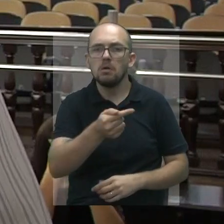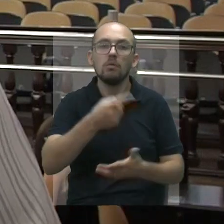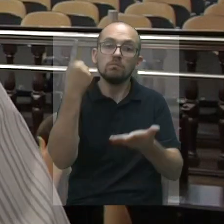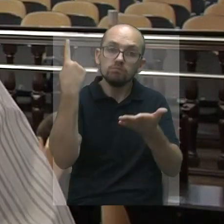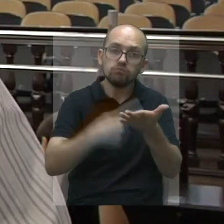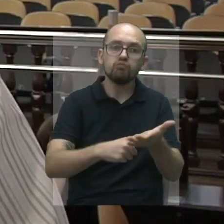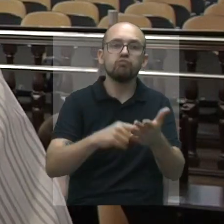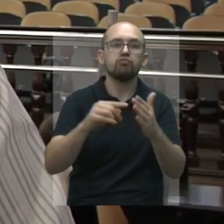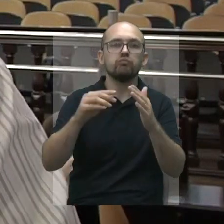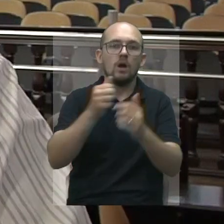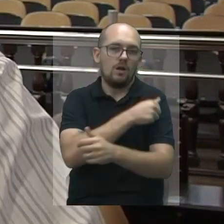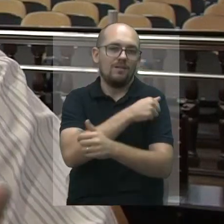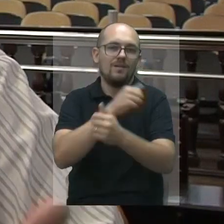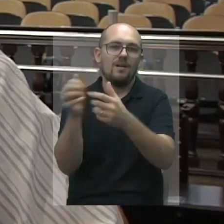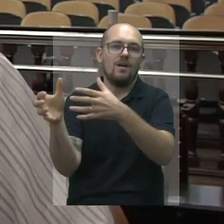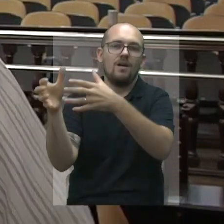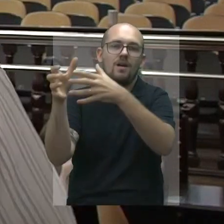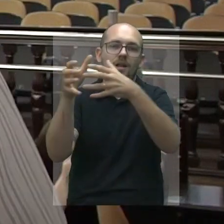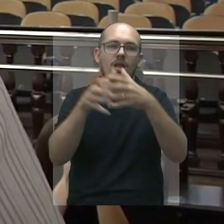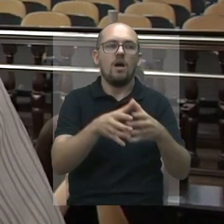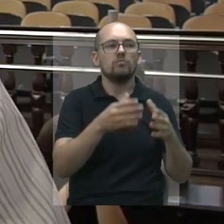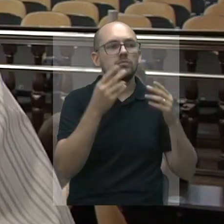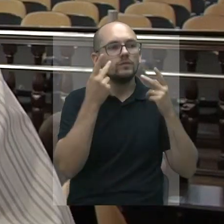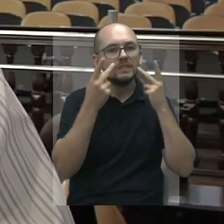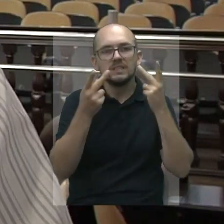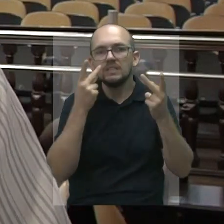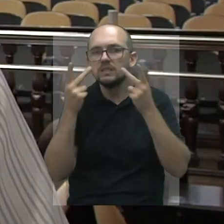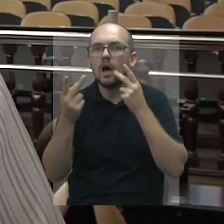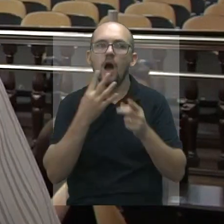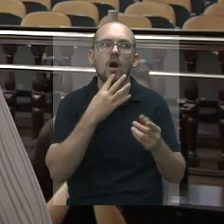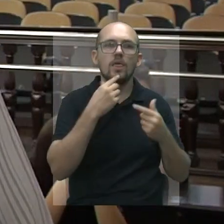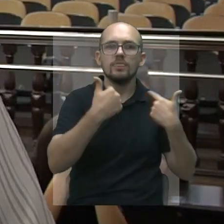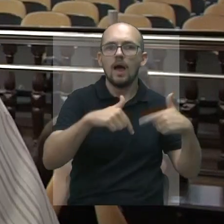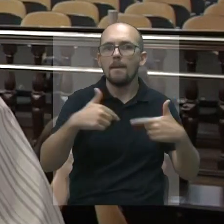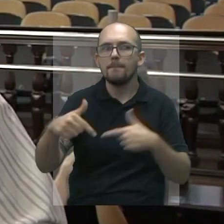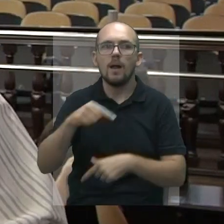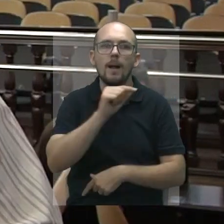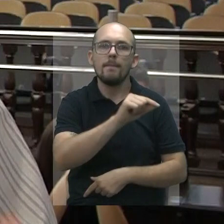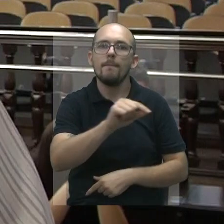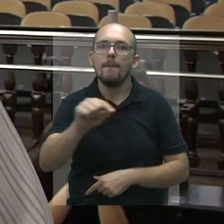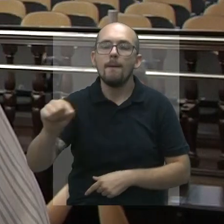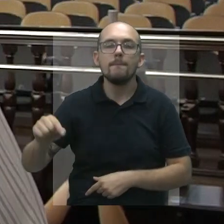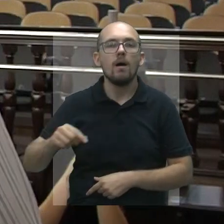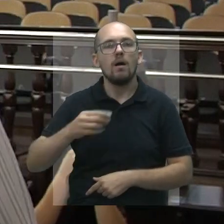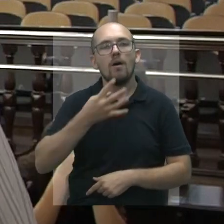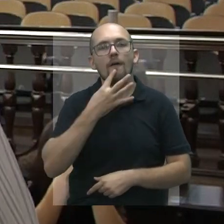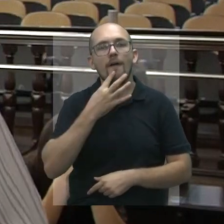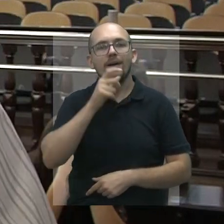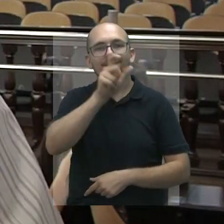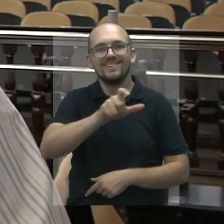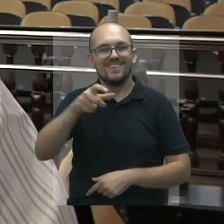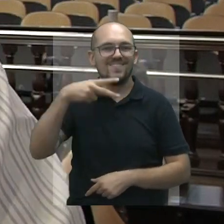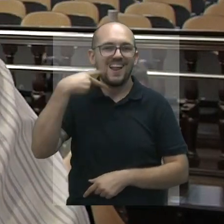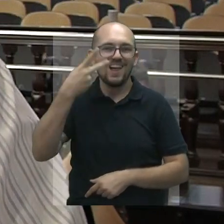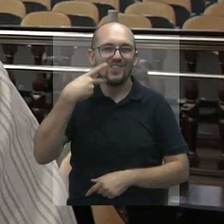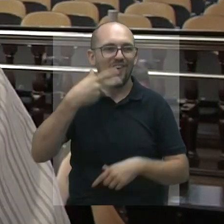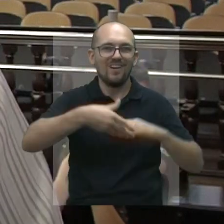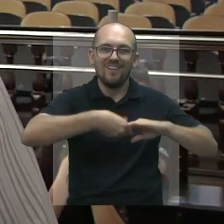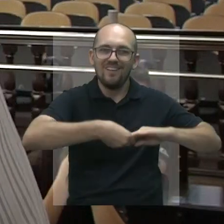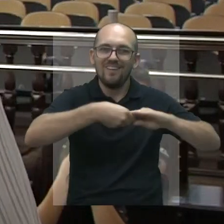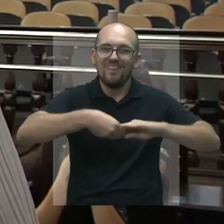venham e conheçam as dependências da Câmara, conheçam o trabalho dos vereadores, conheçam os vereadores que estão